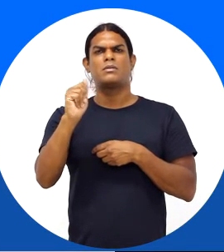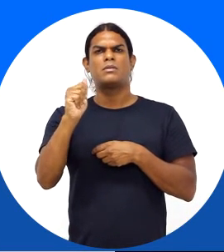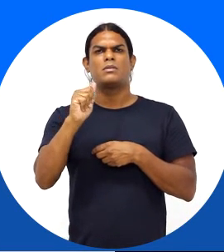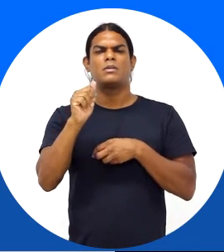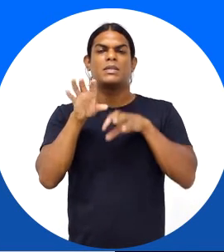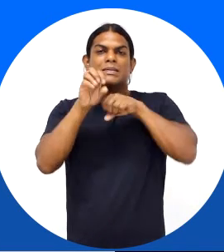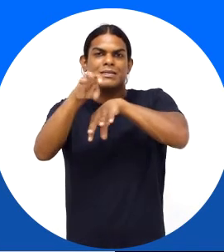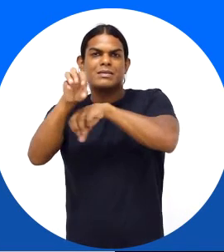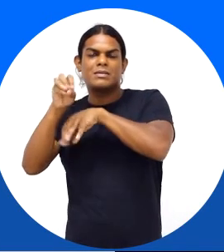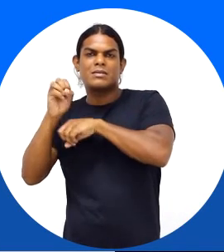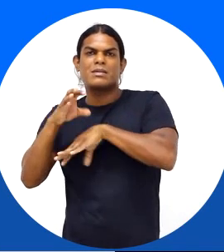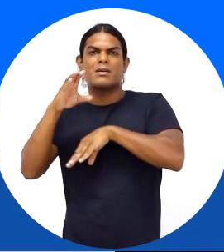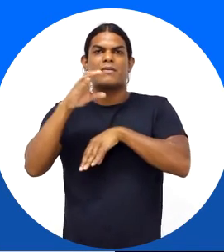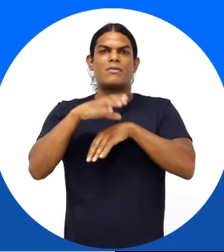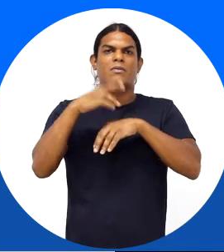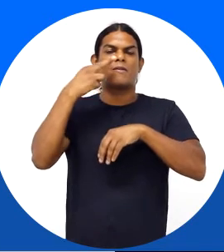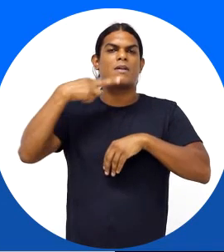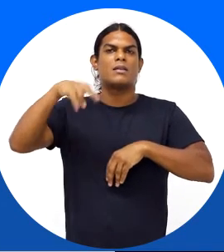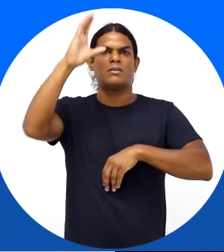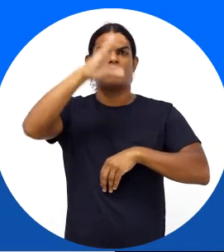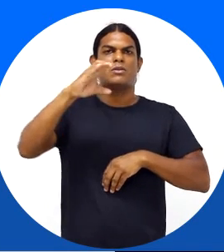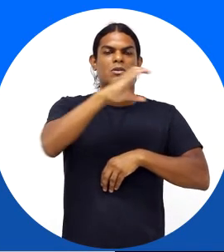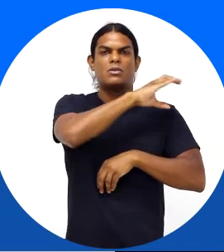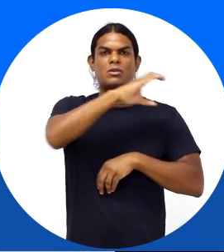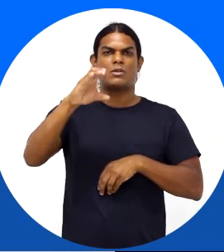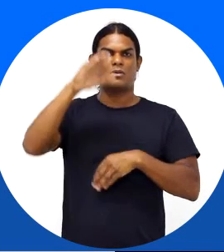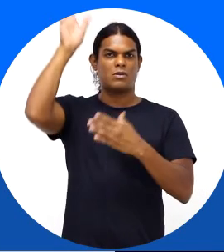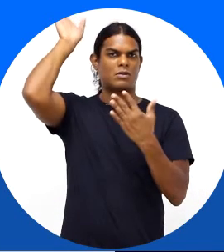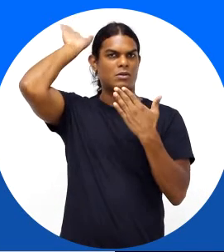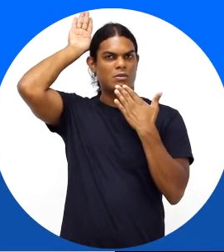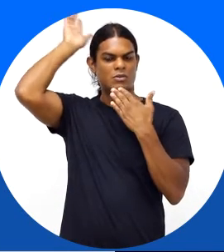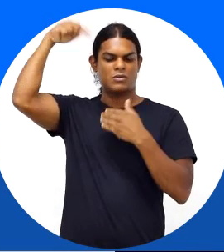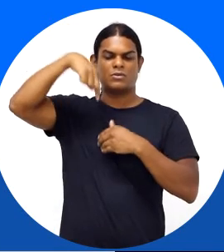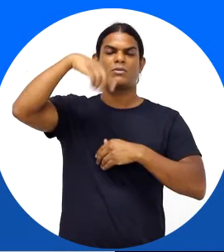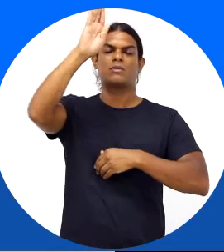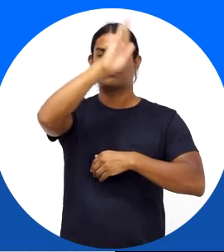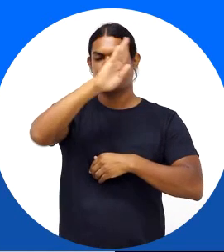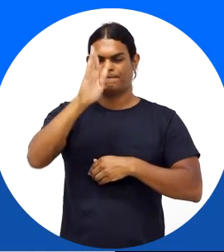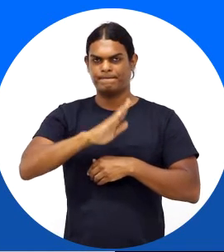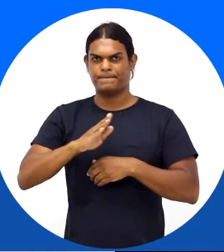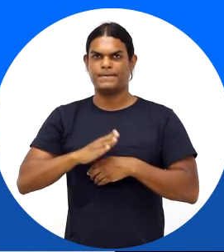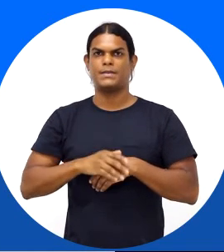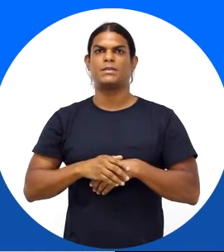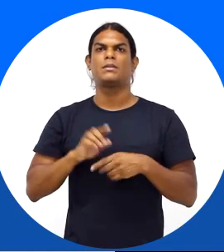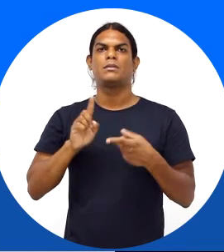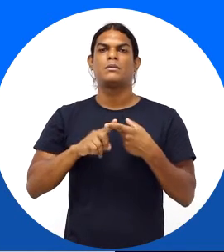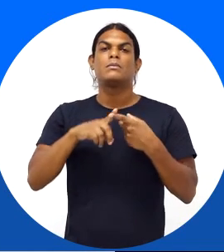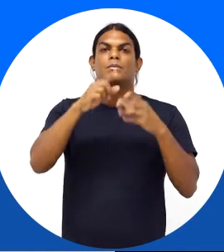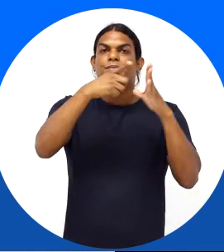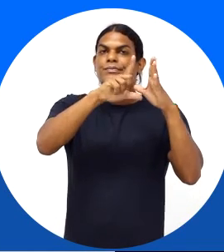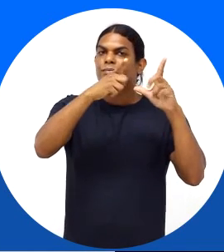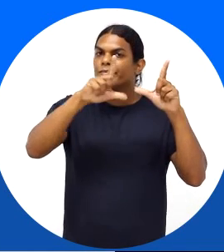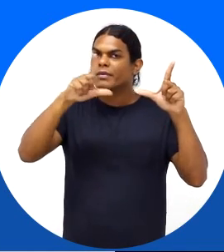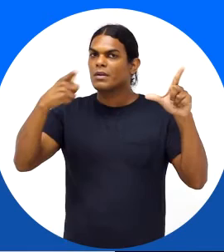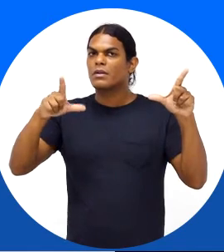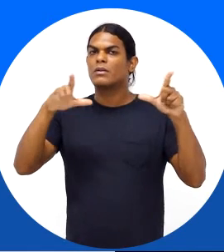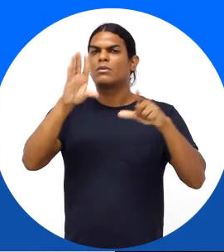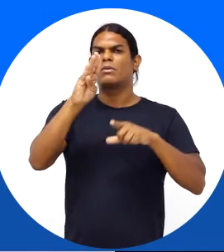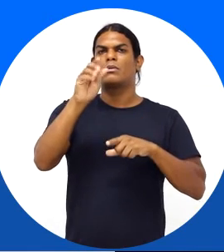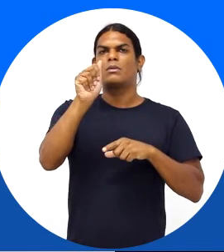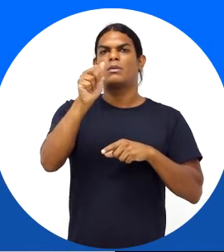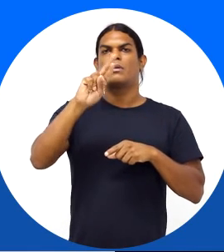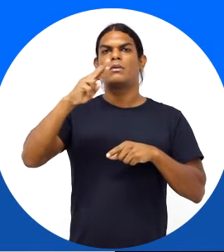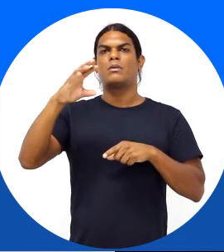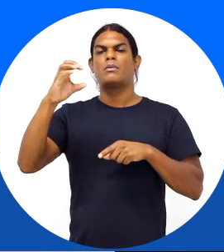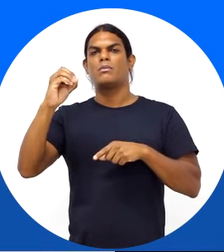colonos aqui a fé católica, a cristã católica, a literatura barroca e a